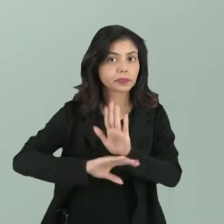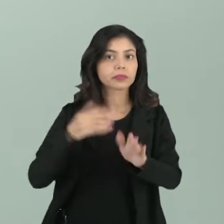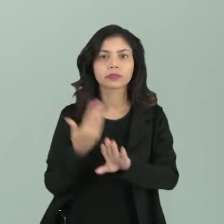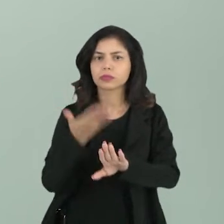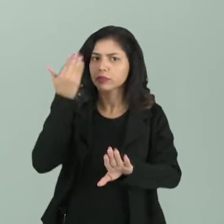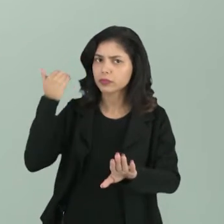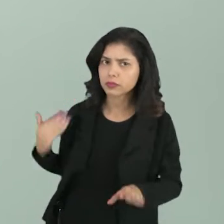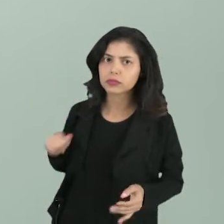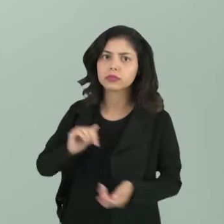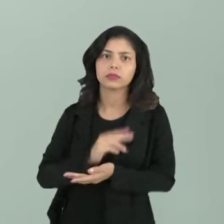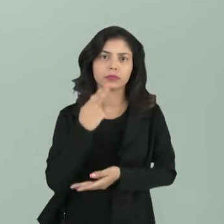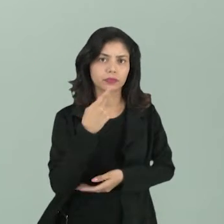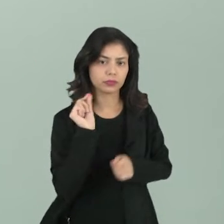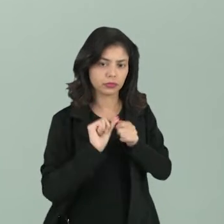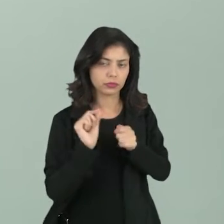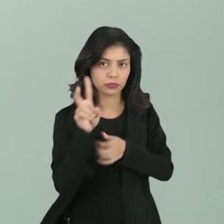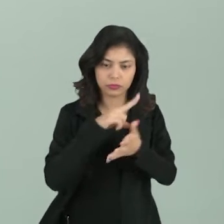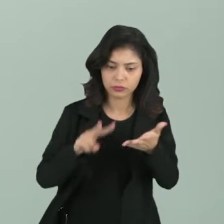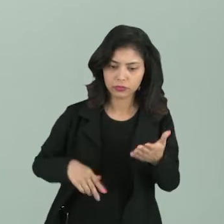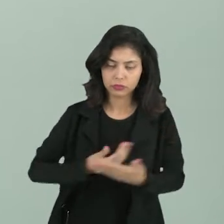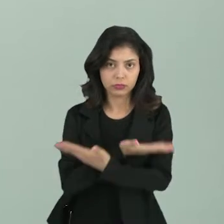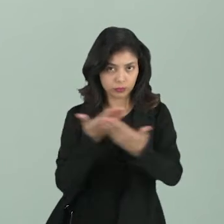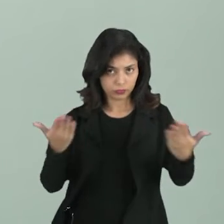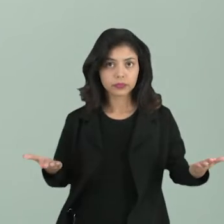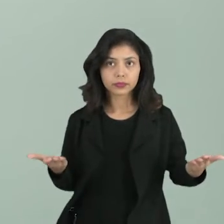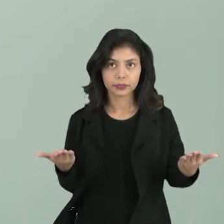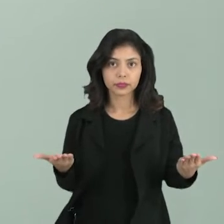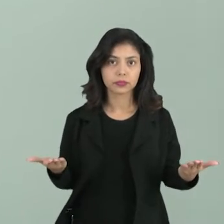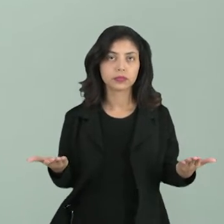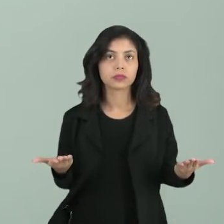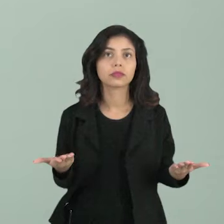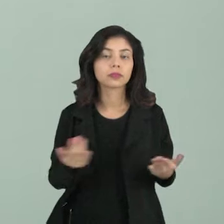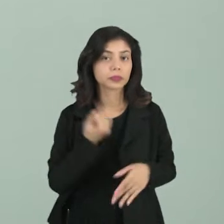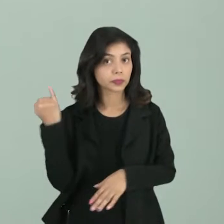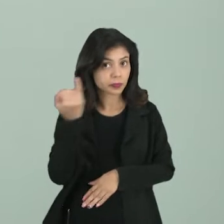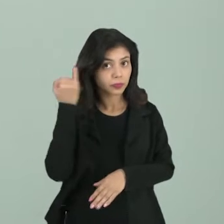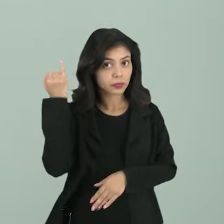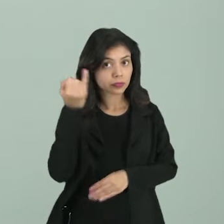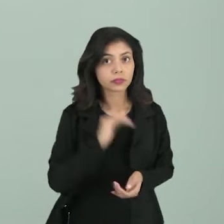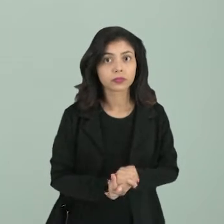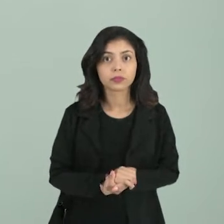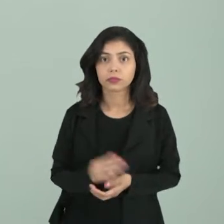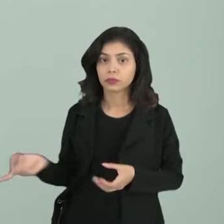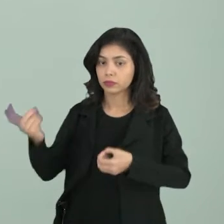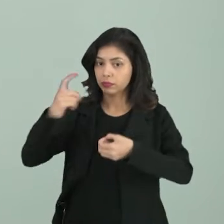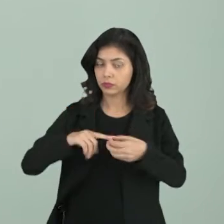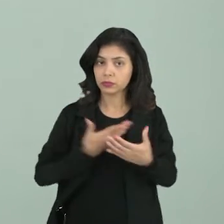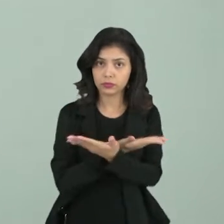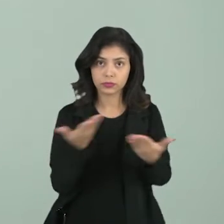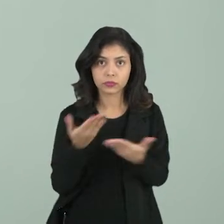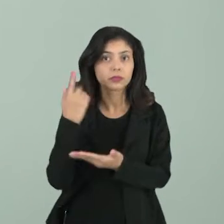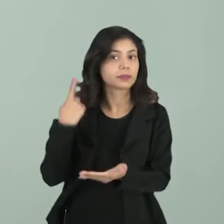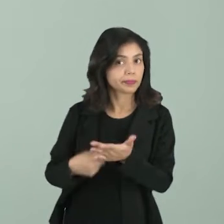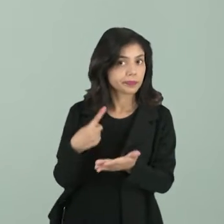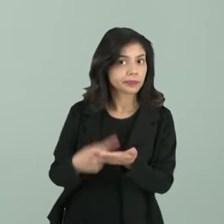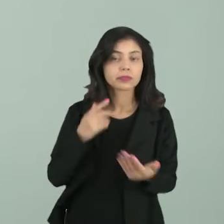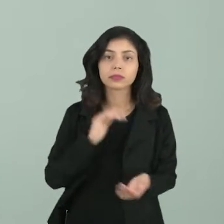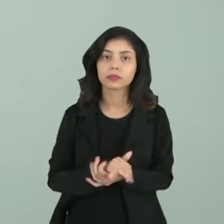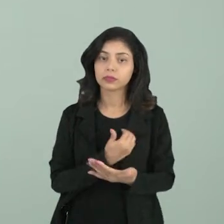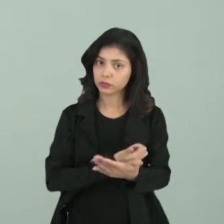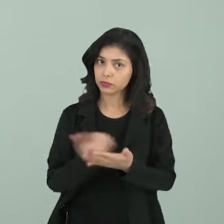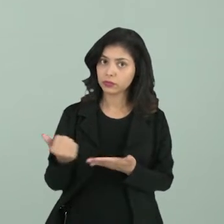ambientais causados por ações humanas. Nós temos que entender o seguinte: em toda e qualquer ação que o